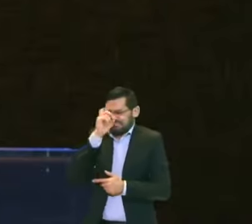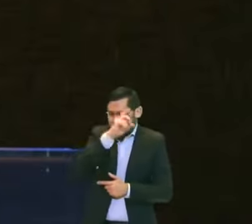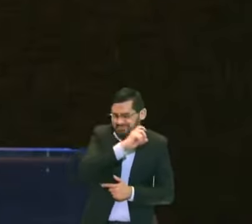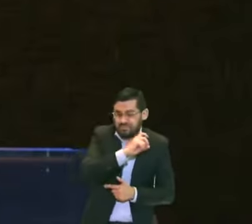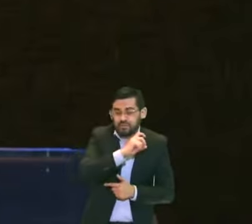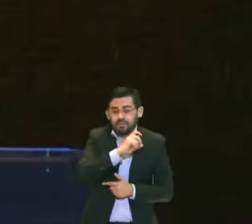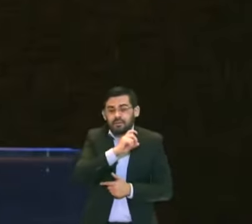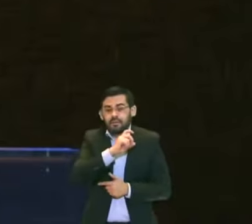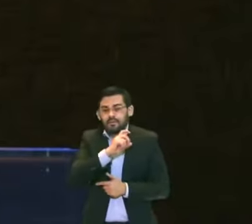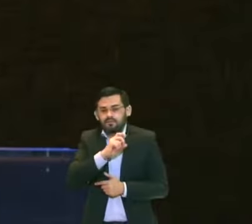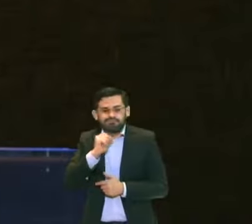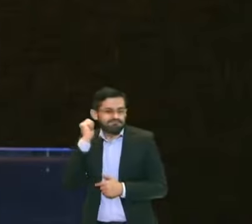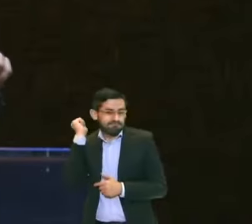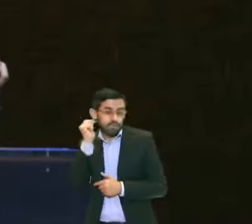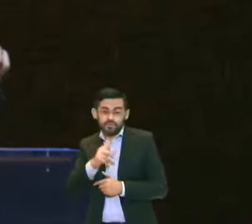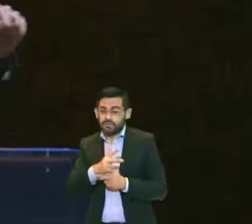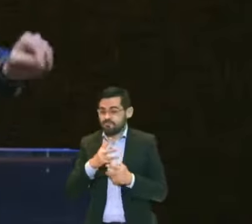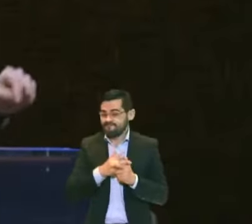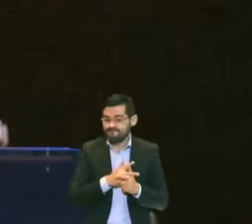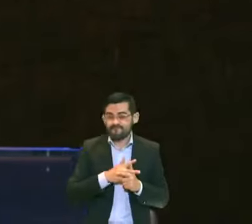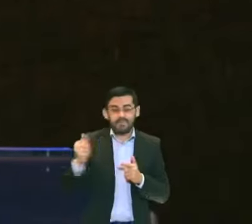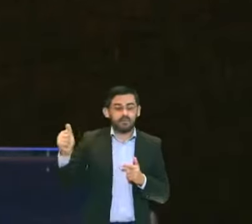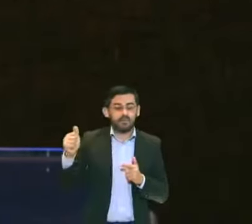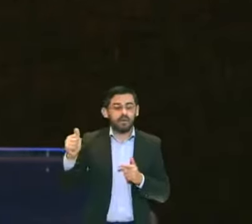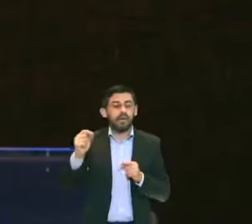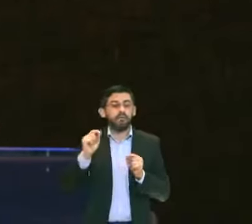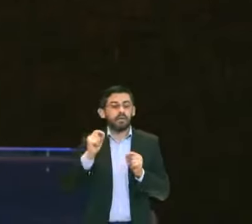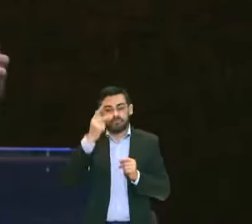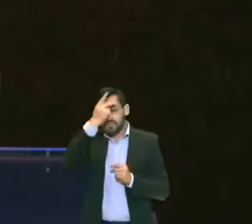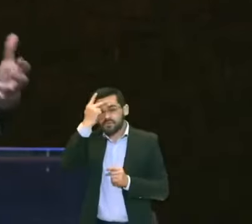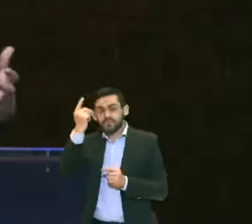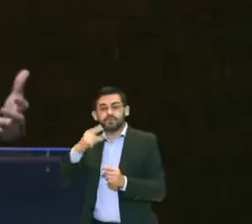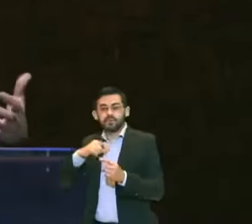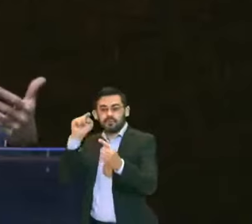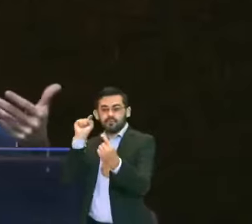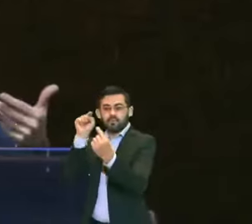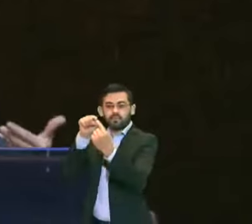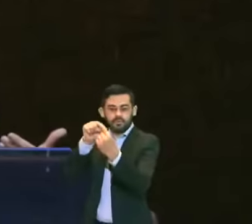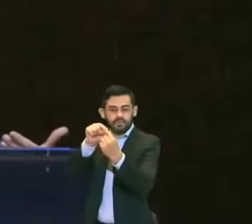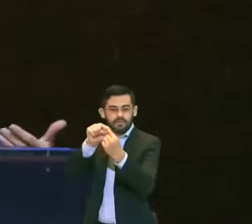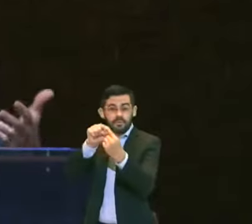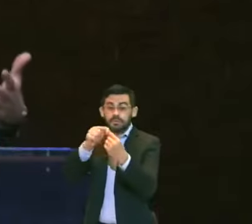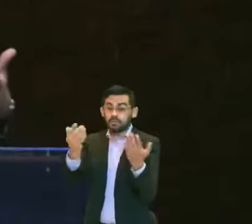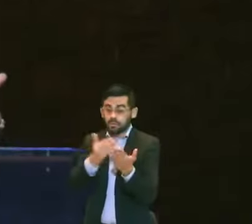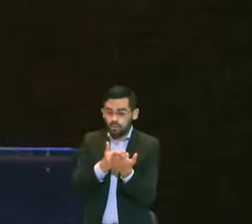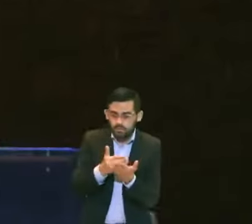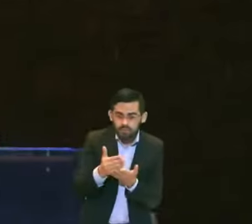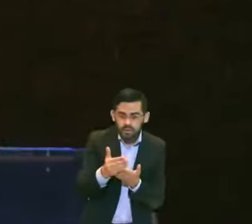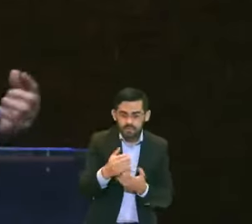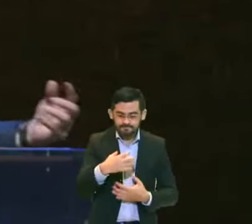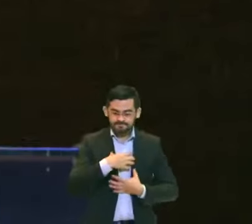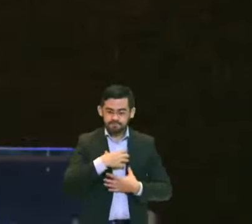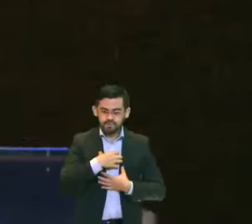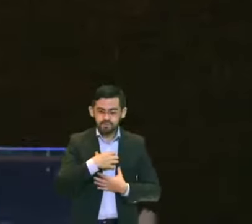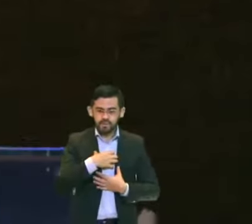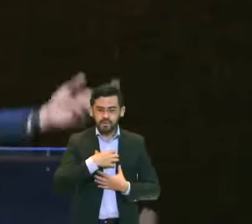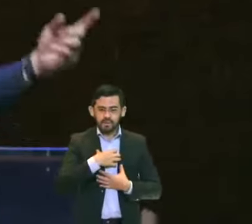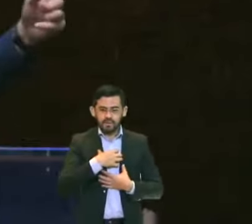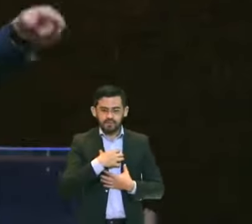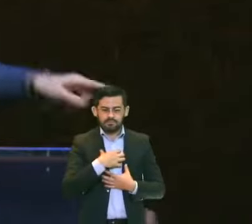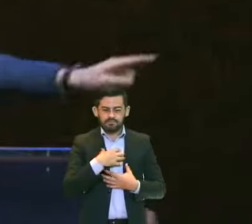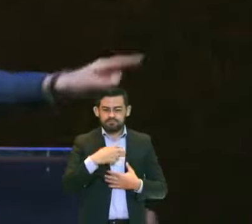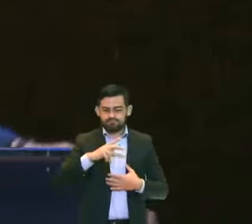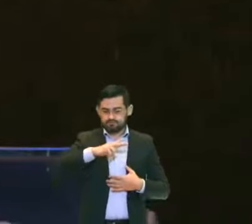tinham propósitos, mesmo naquele lugar. E ele começa então a estabelecer propósitos para si mesmo nesse tempo